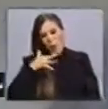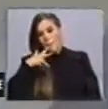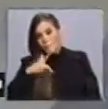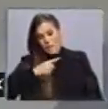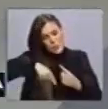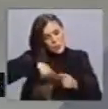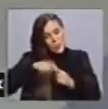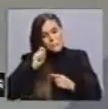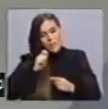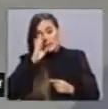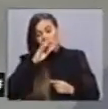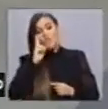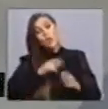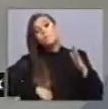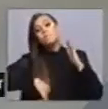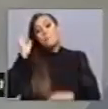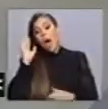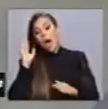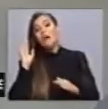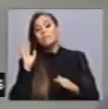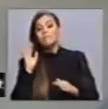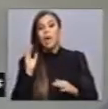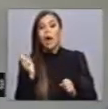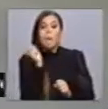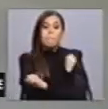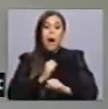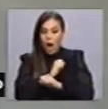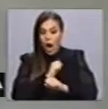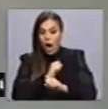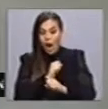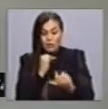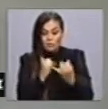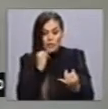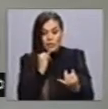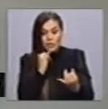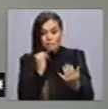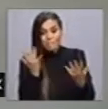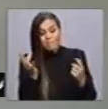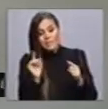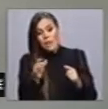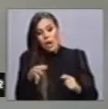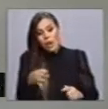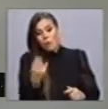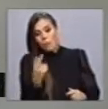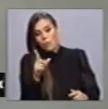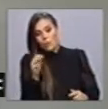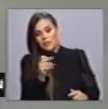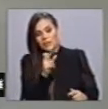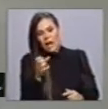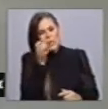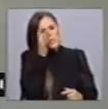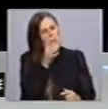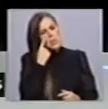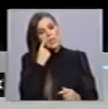Se ultrapassar esse valor, eles pura e simplesmente explodem, autenticamente. O pulsar mais rápido que nós conhecemos até hoje atingiu